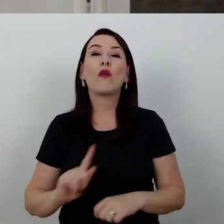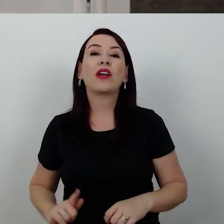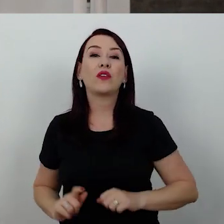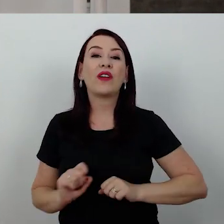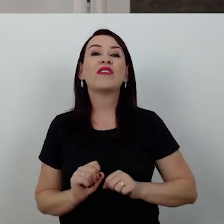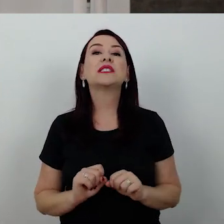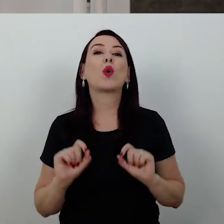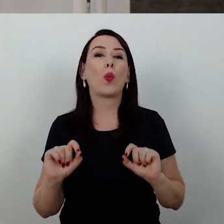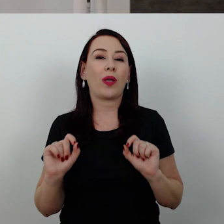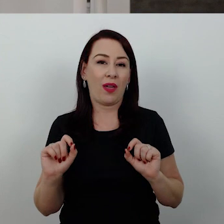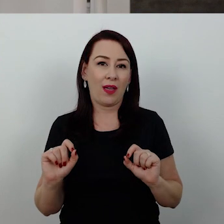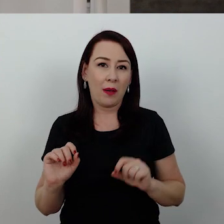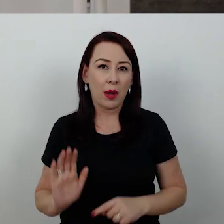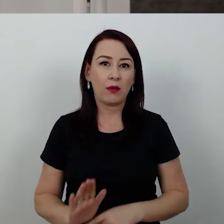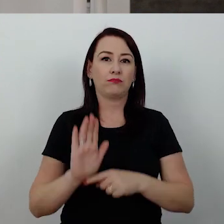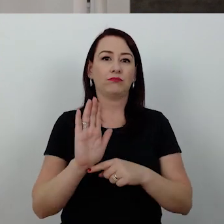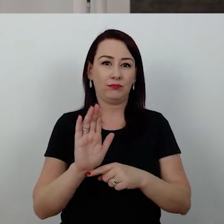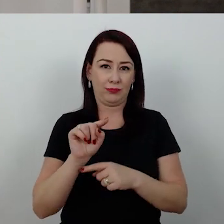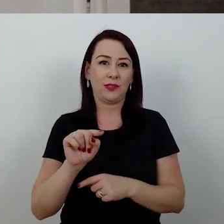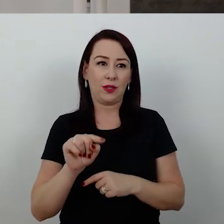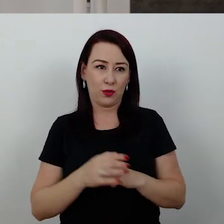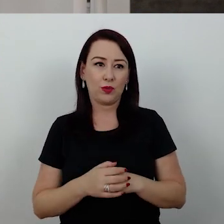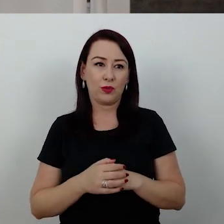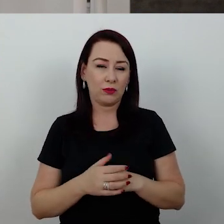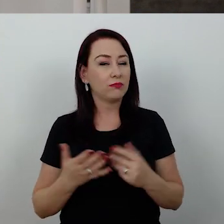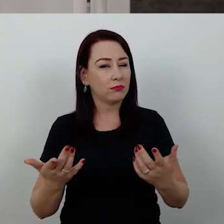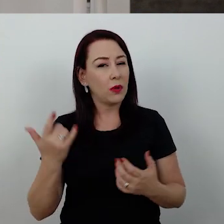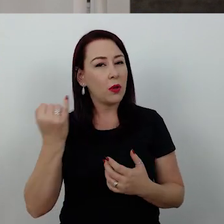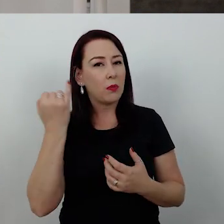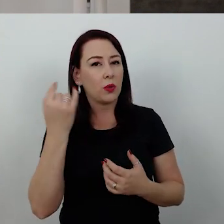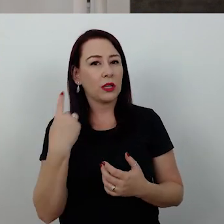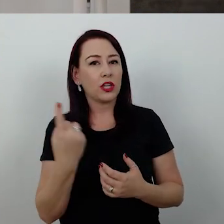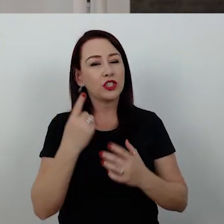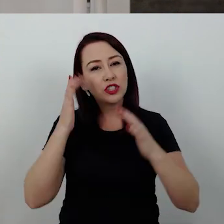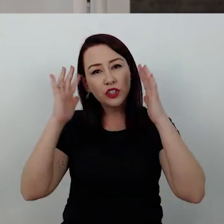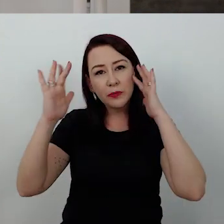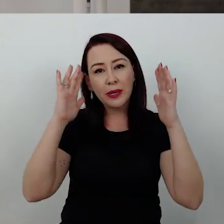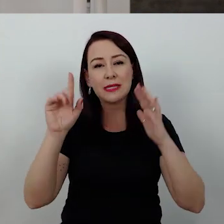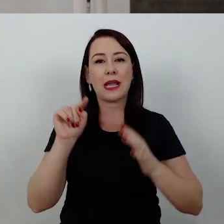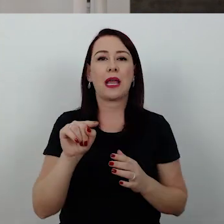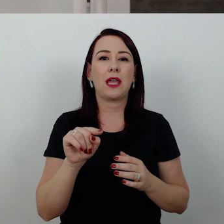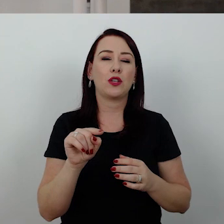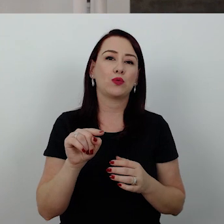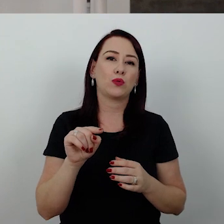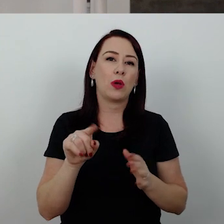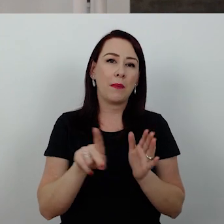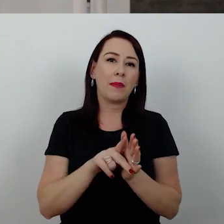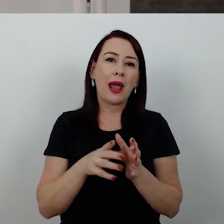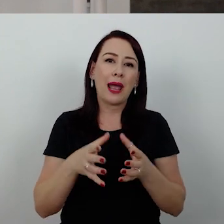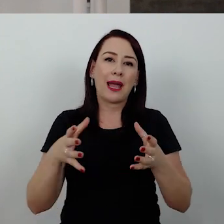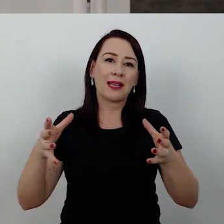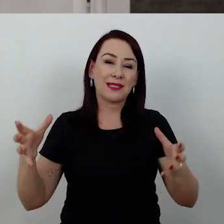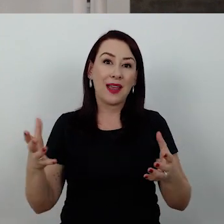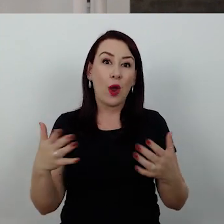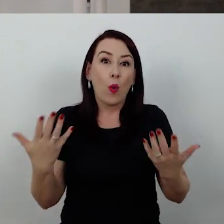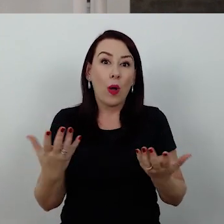fazendo para fortalecer essa política construída? Então, acho que é importante pensar nesse lugar mesmo de expandir. Eu